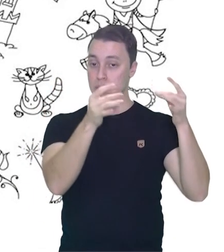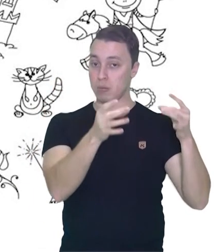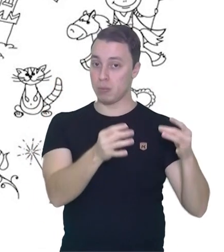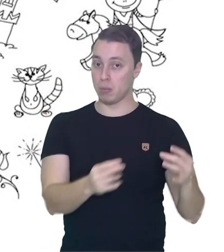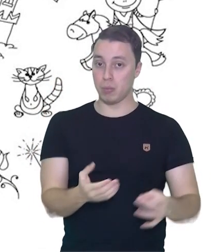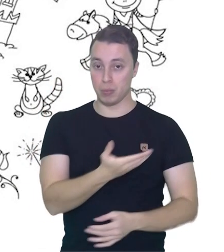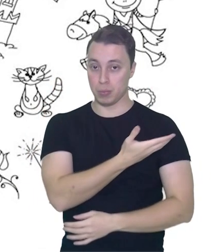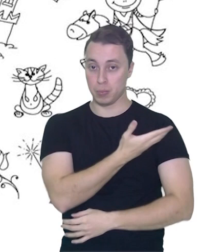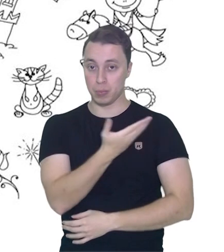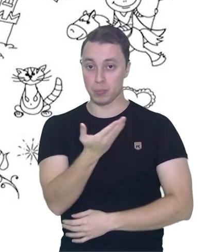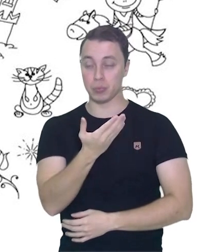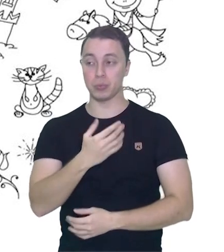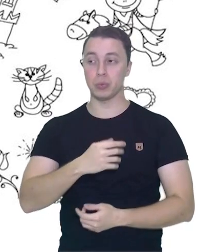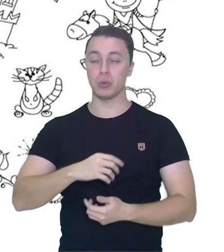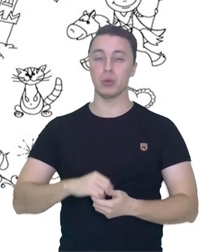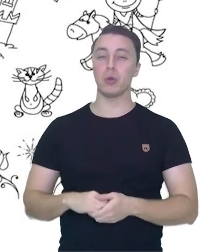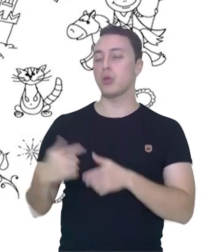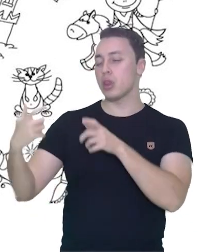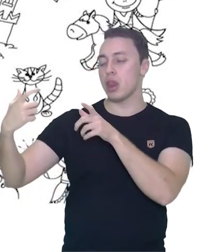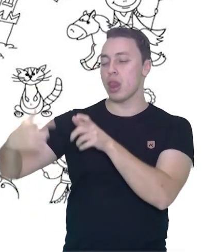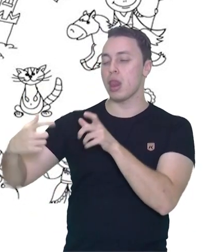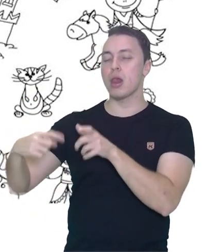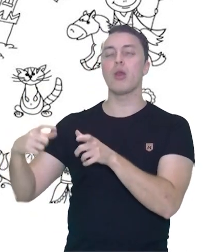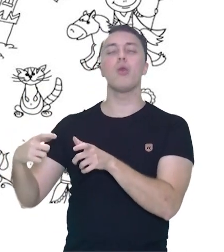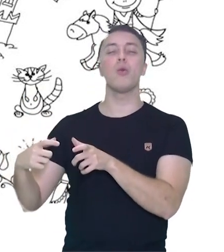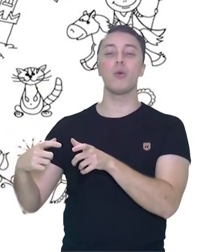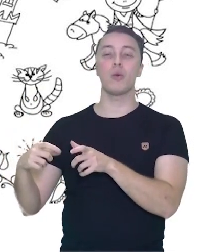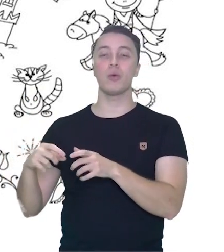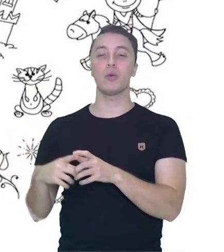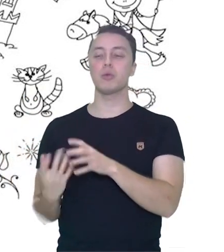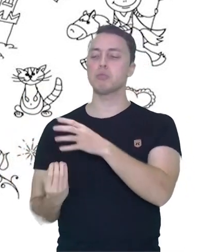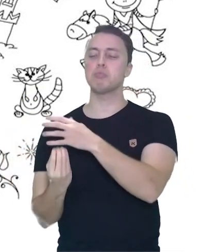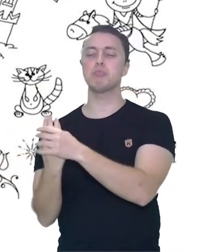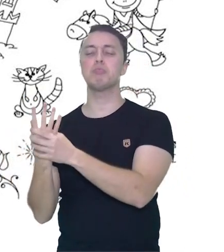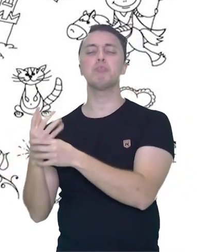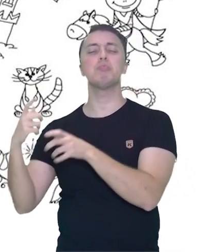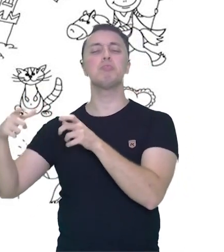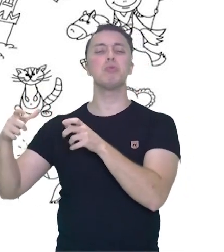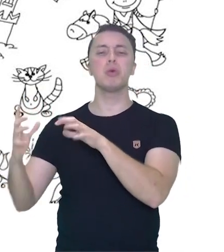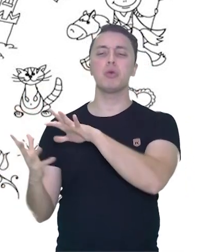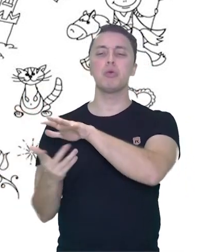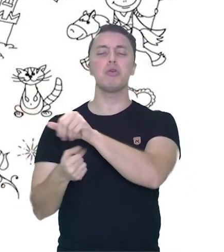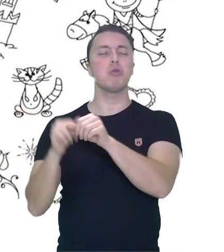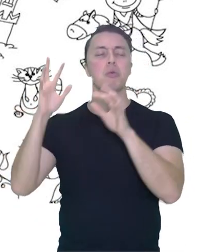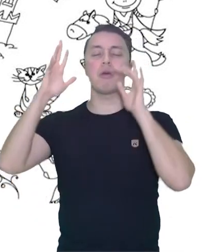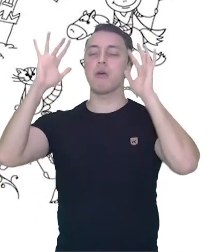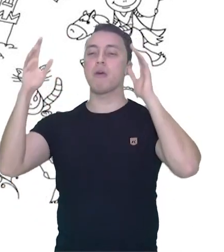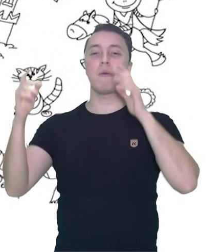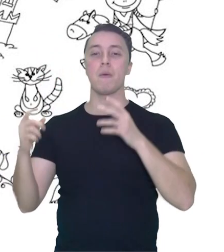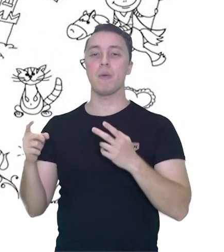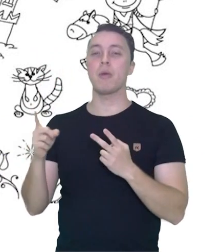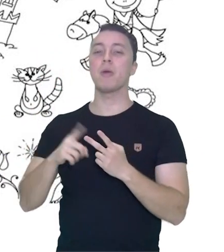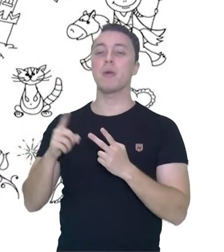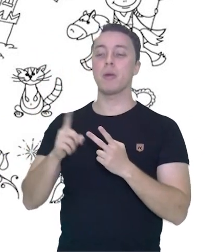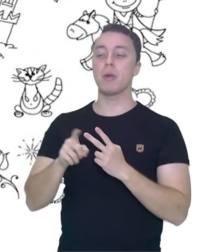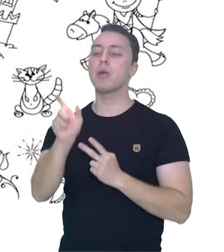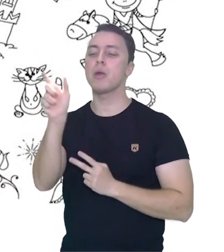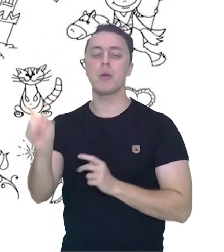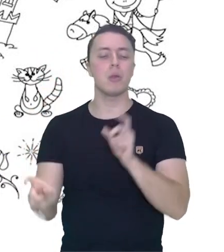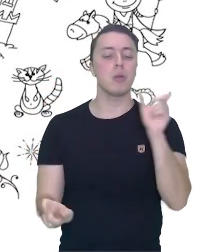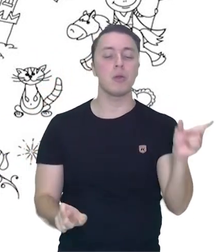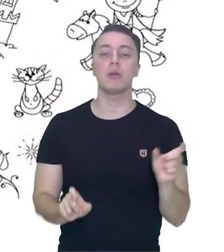sua história. Em que lugar essa história vai acontecer? Quem serão os